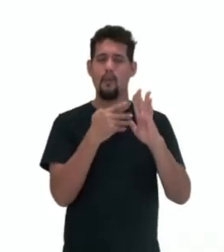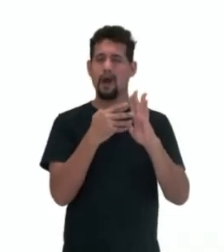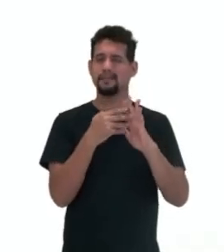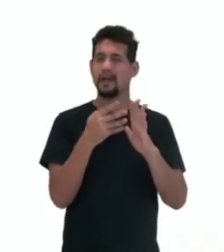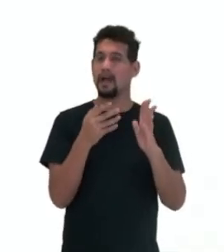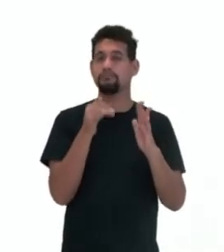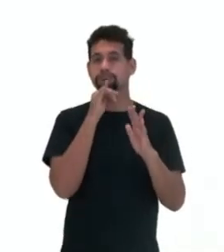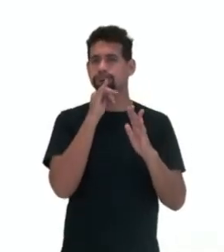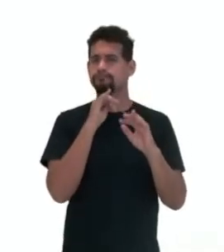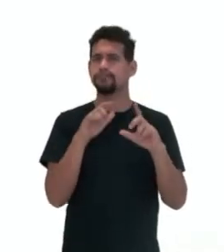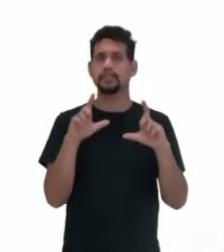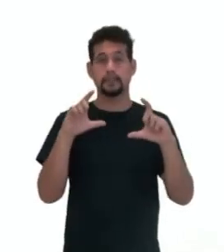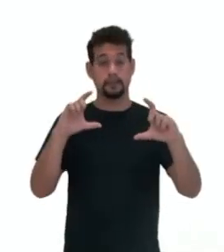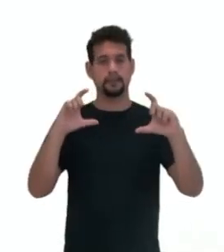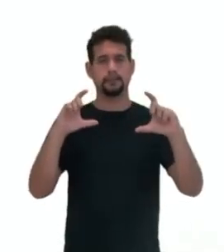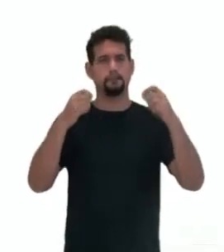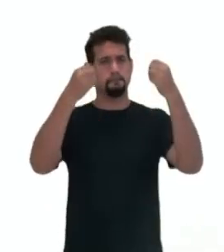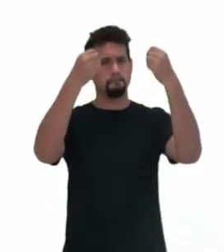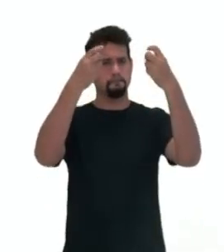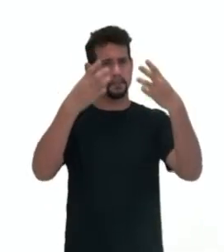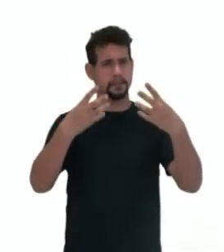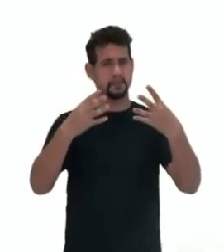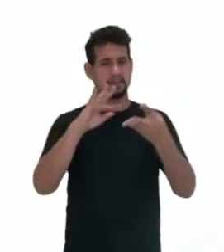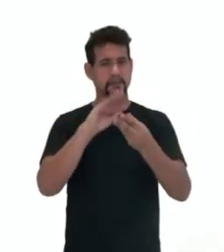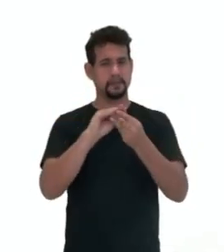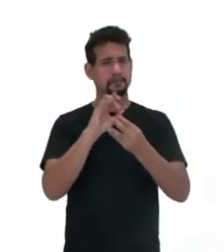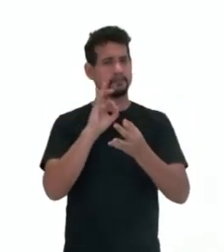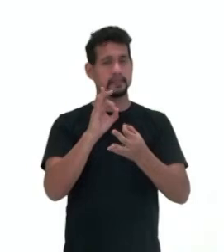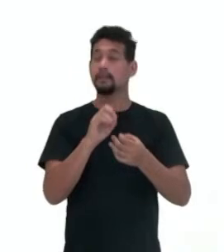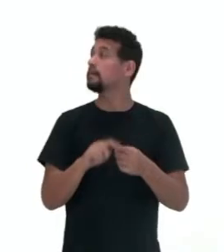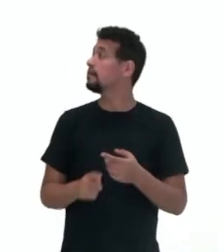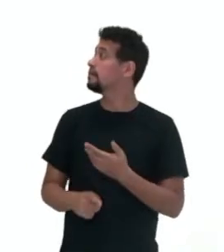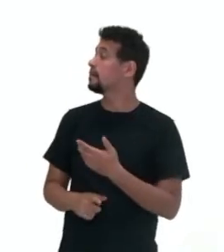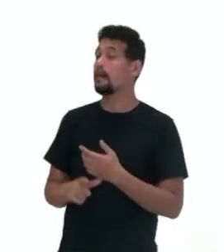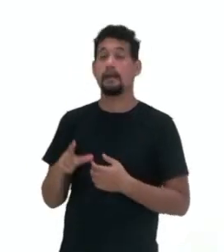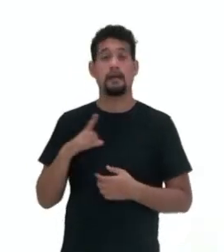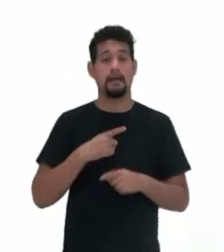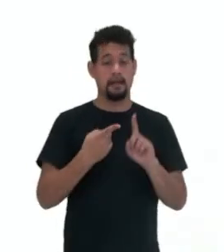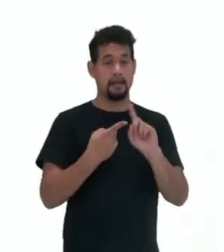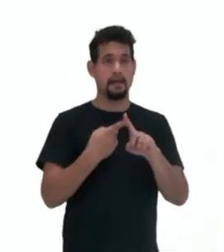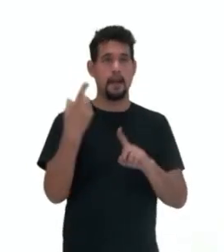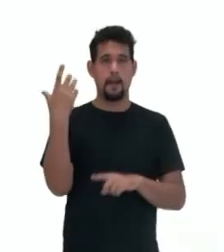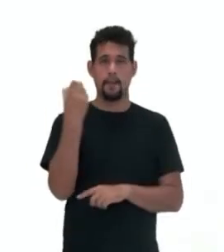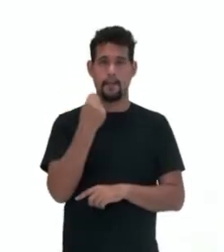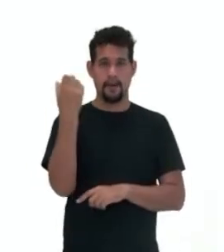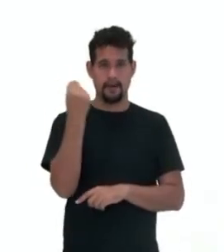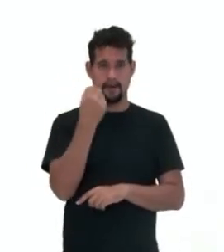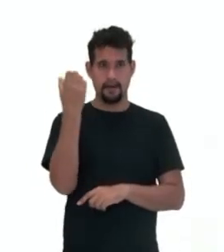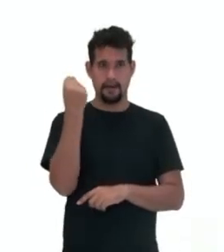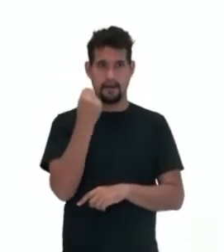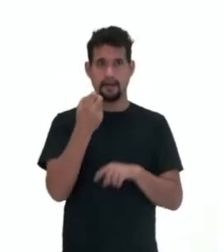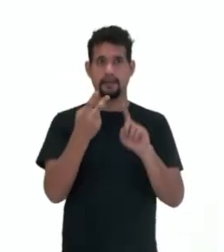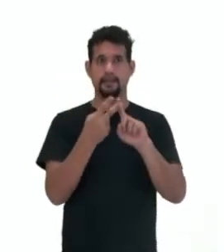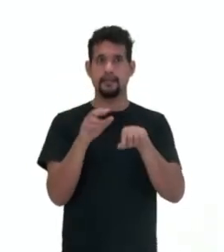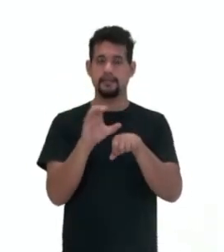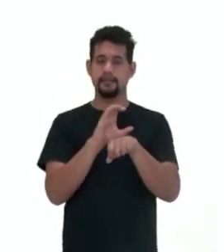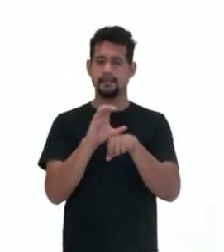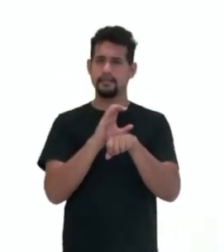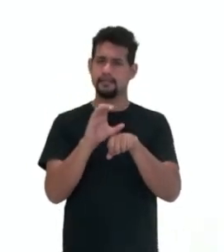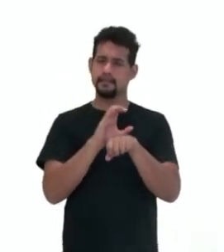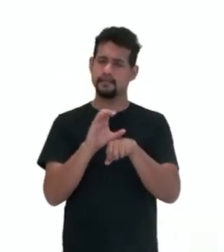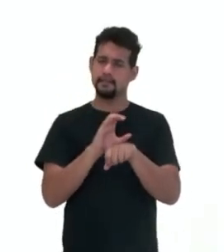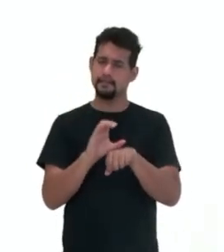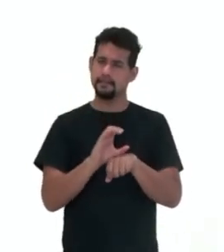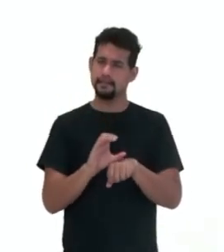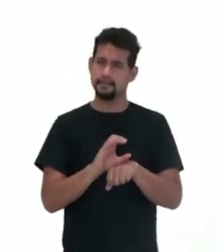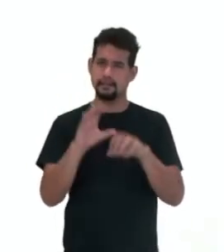slide. Esse quadro está bem explicativo aqui, ó. Então, a gente tem a branca lá em cima, daí tem a cinza, cinza